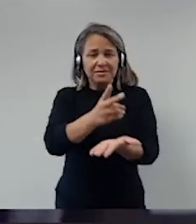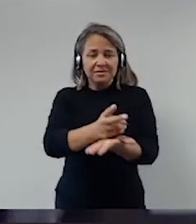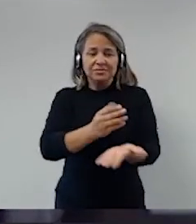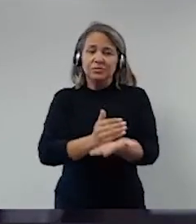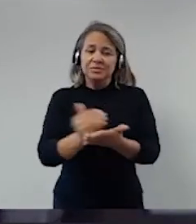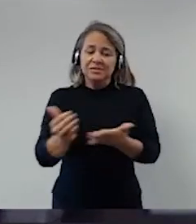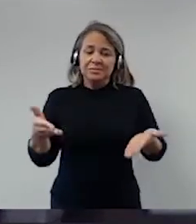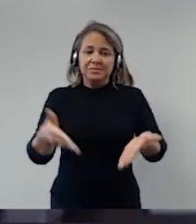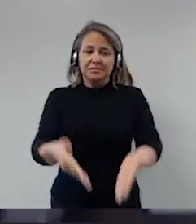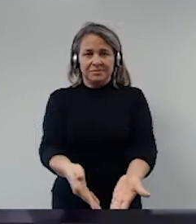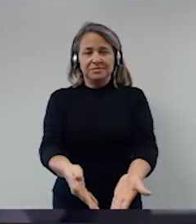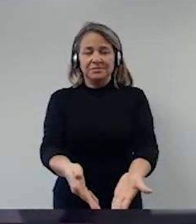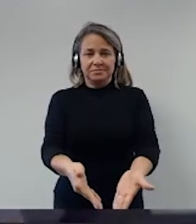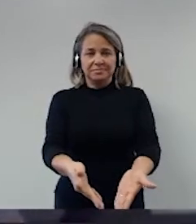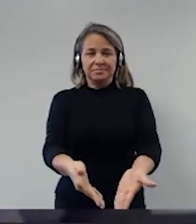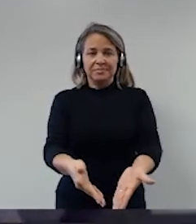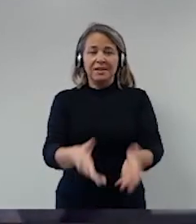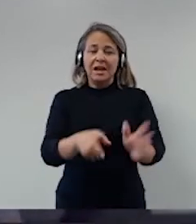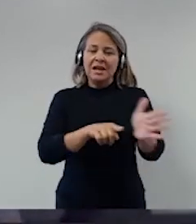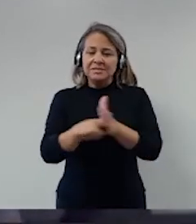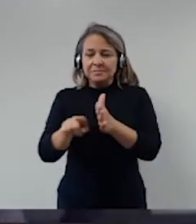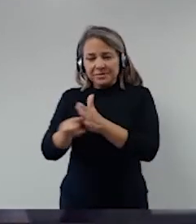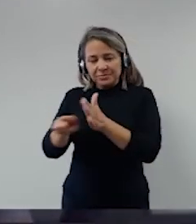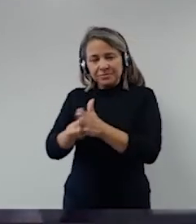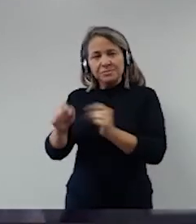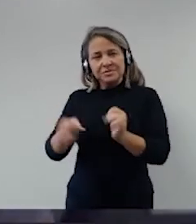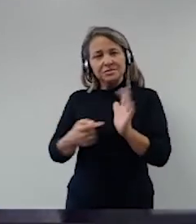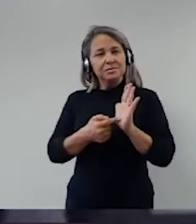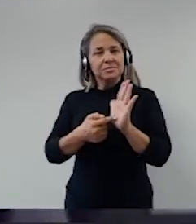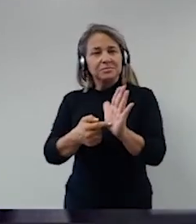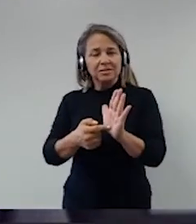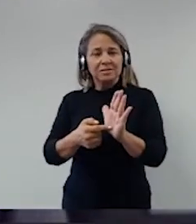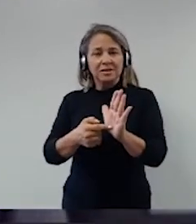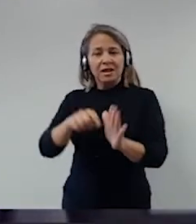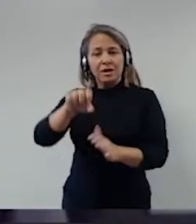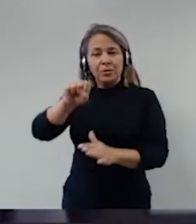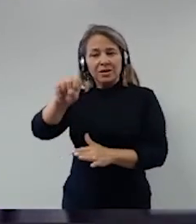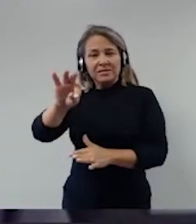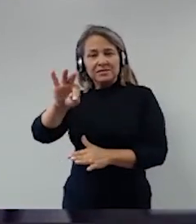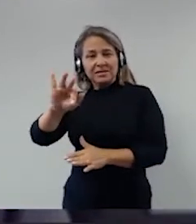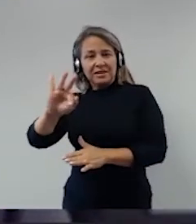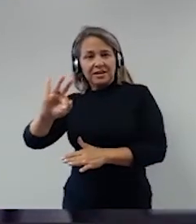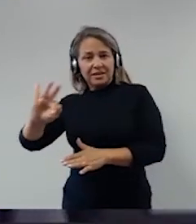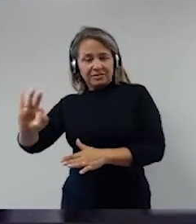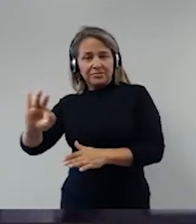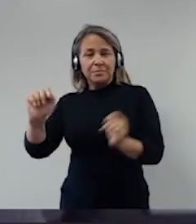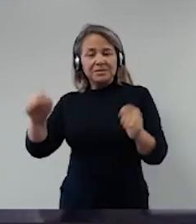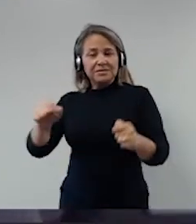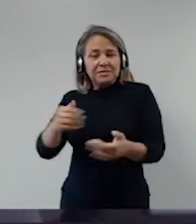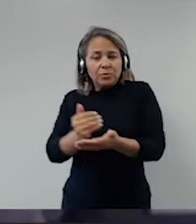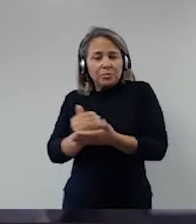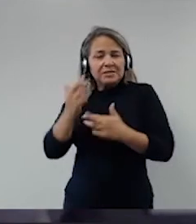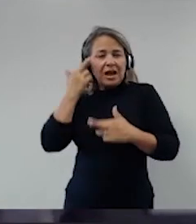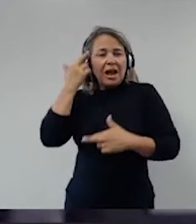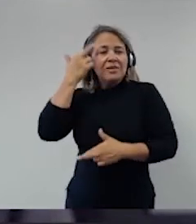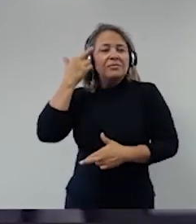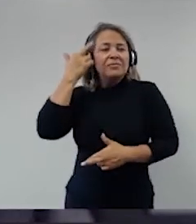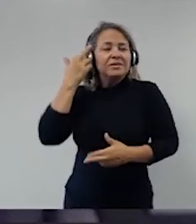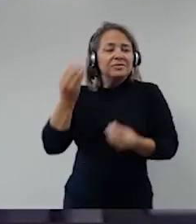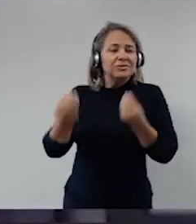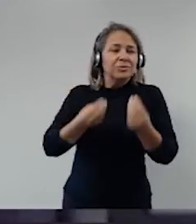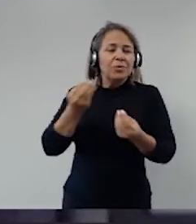de participação. Essas questões precisam colocar. E o Supremo, eu acho que precisa refletir sobre essa forma